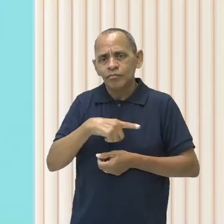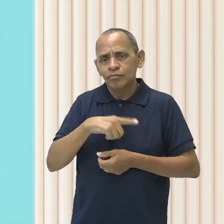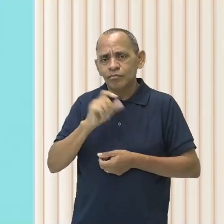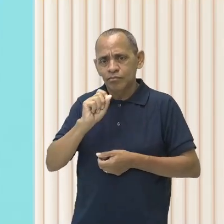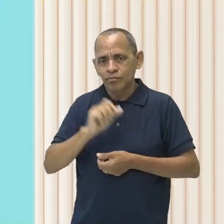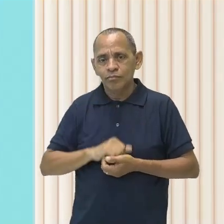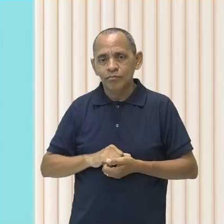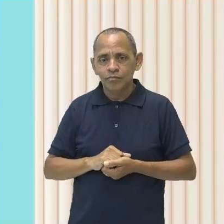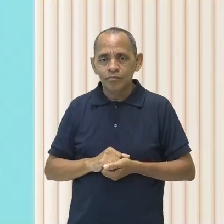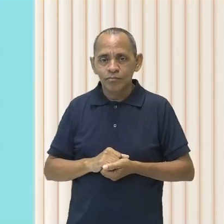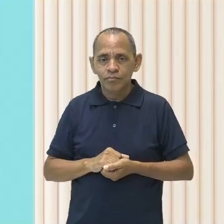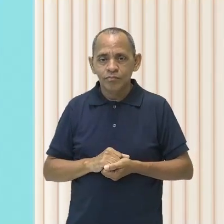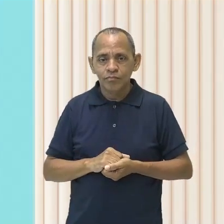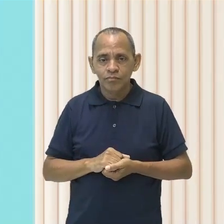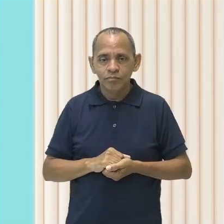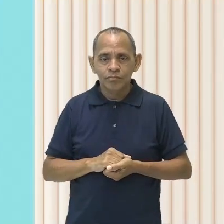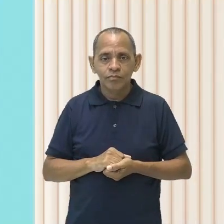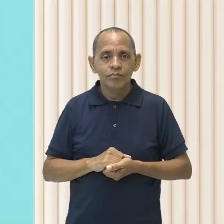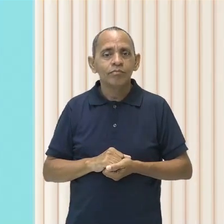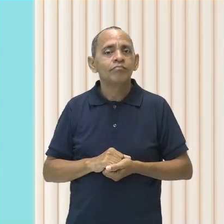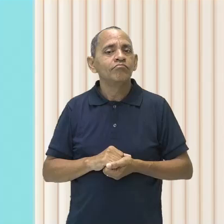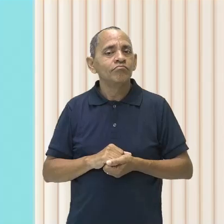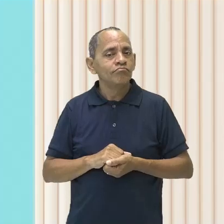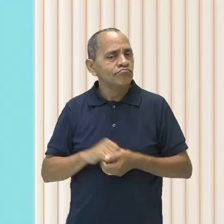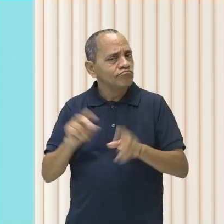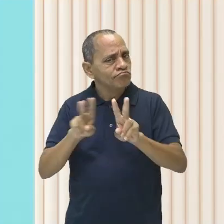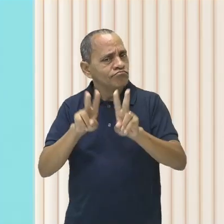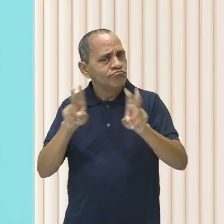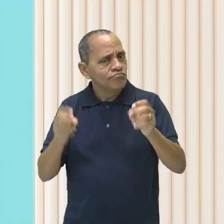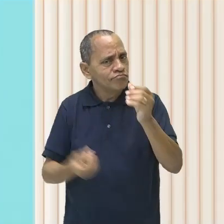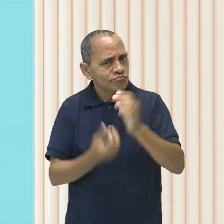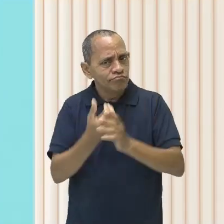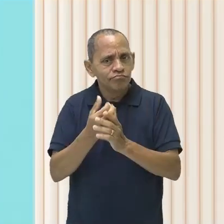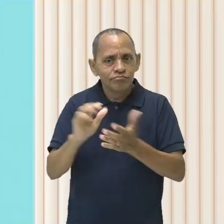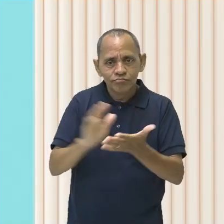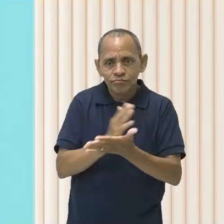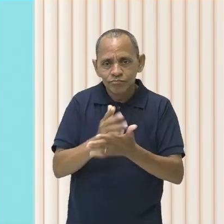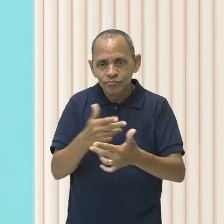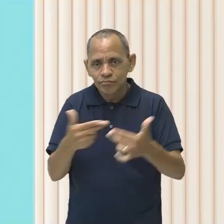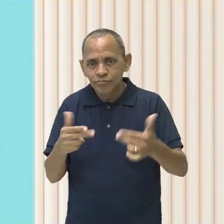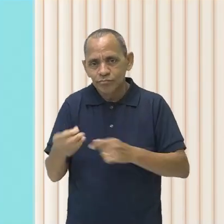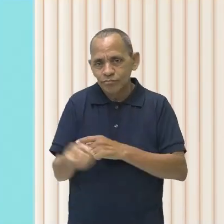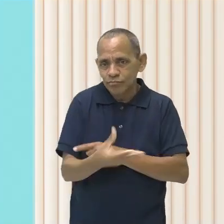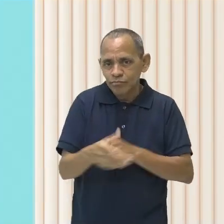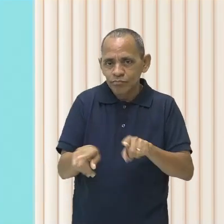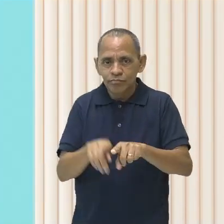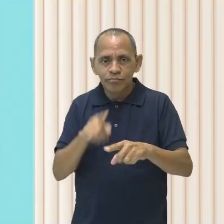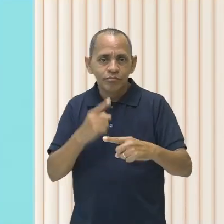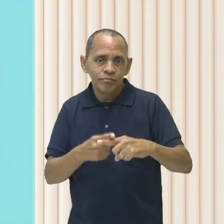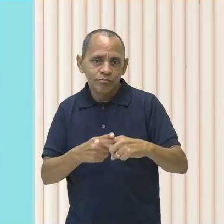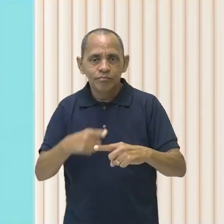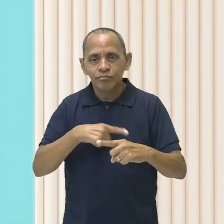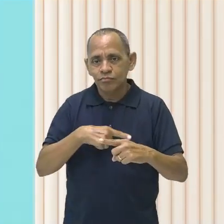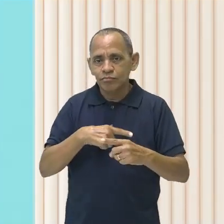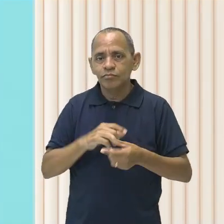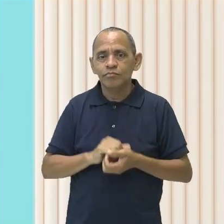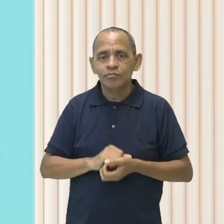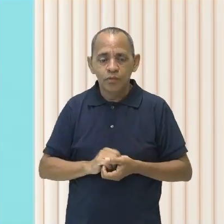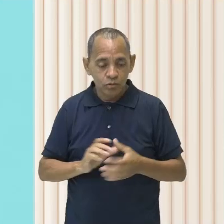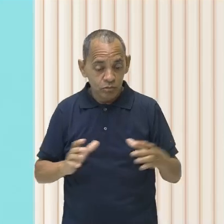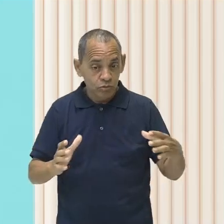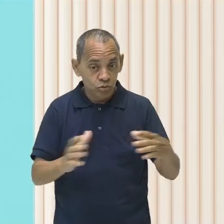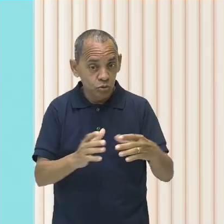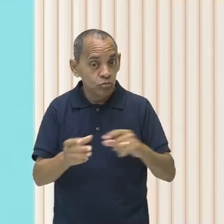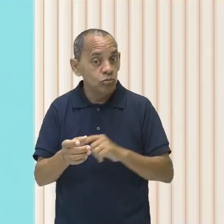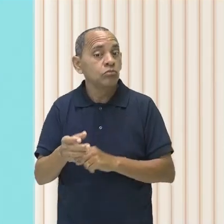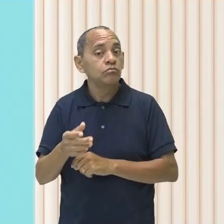lado romântico, já tinha ali essa questão de criar-se algo novo, né, principalmente porque tinha uma nova classe social, que eram